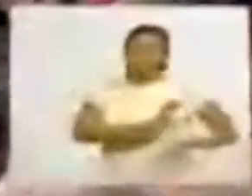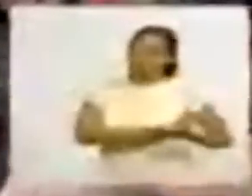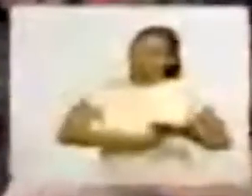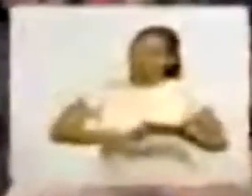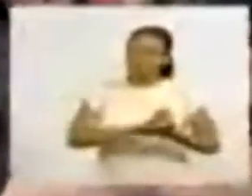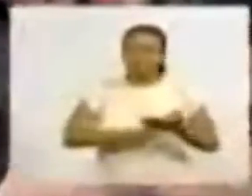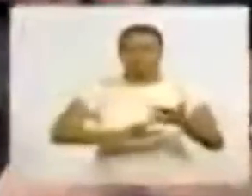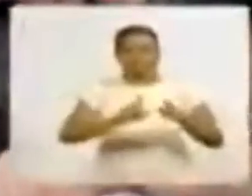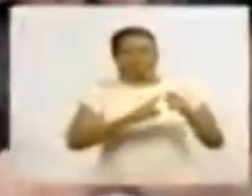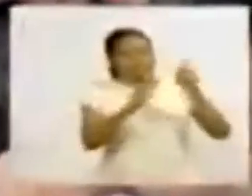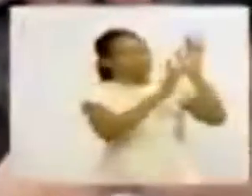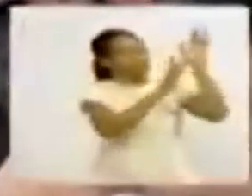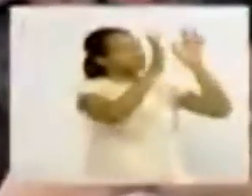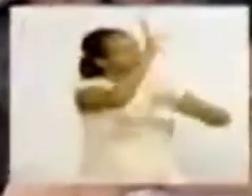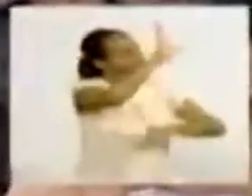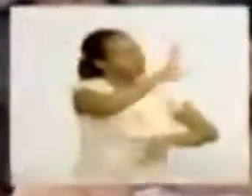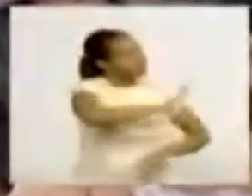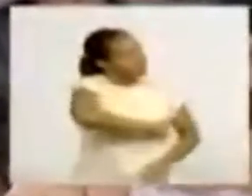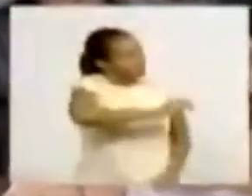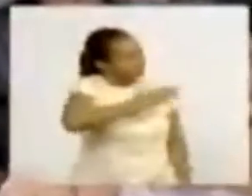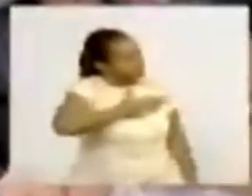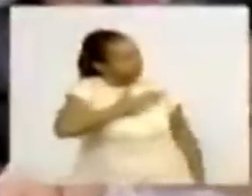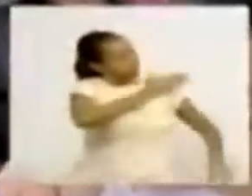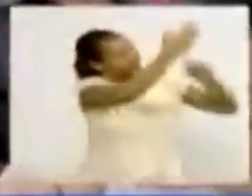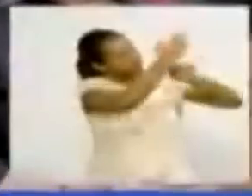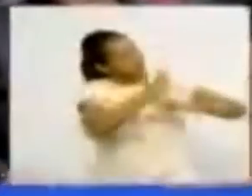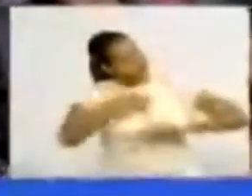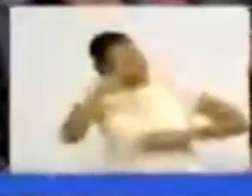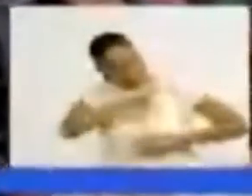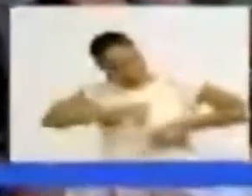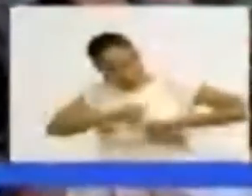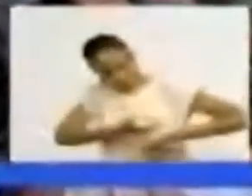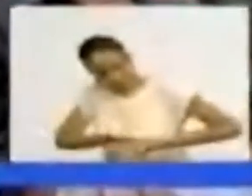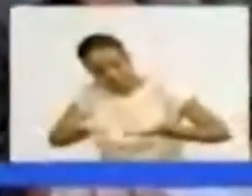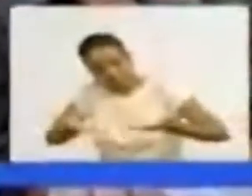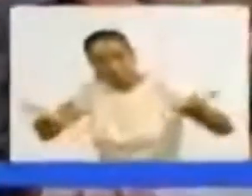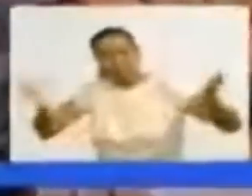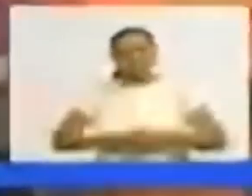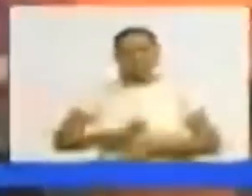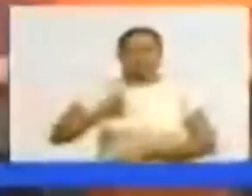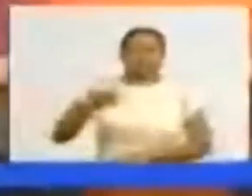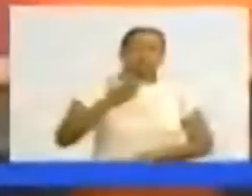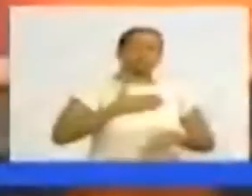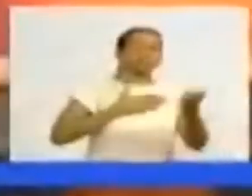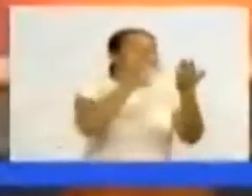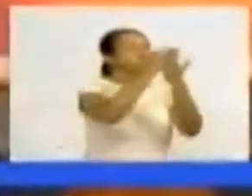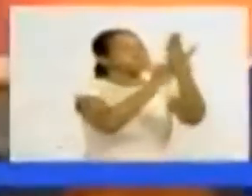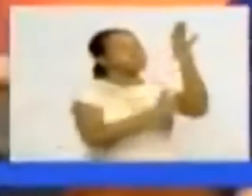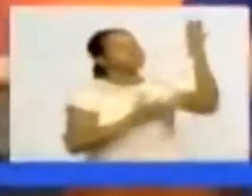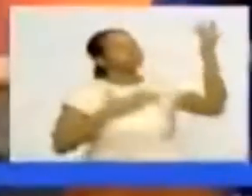no peito, teu amor me ajudou a amar. Quando os meus sonhos